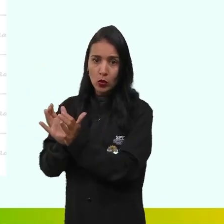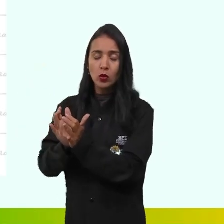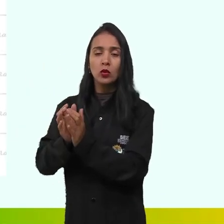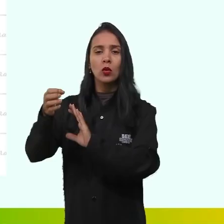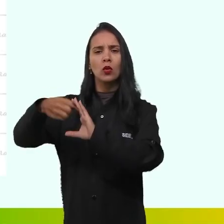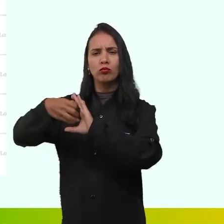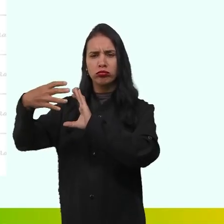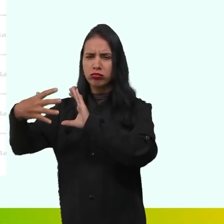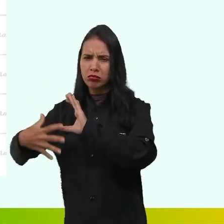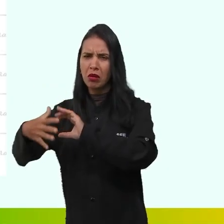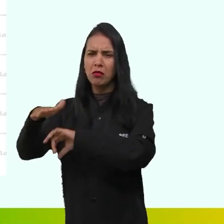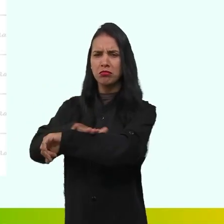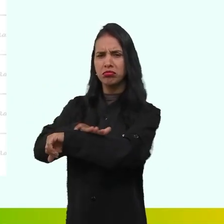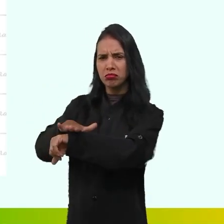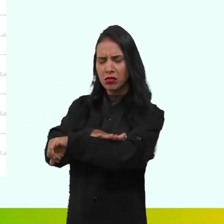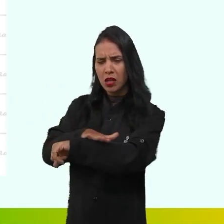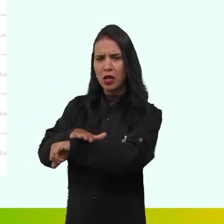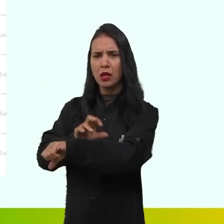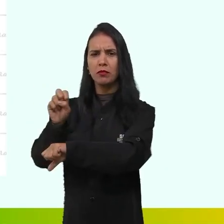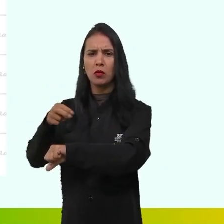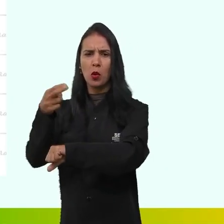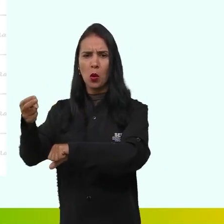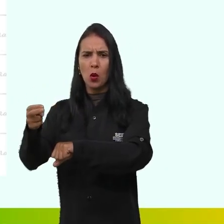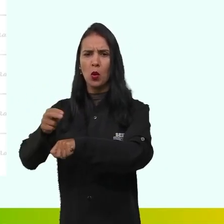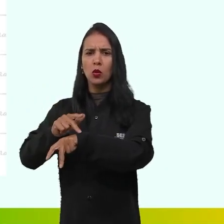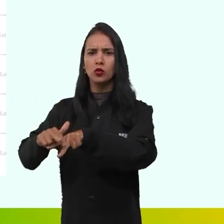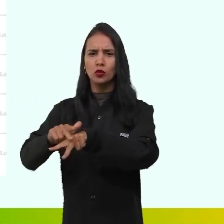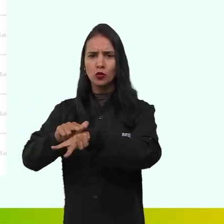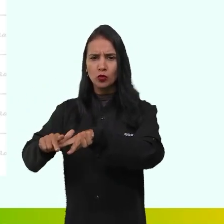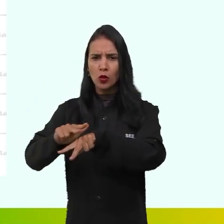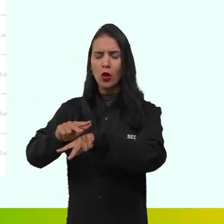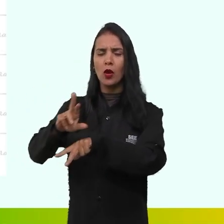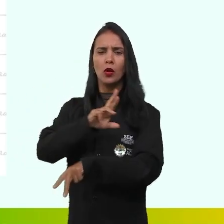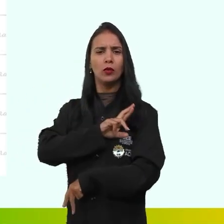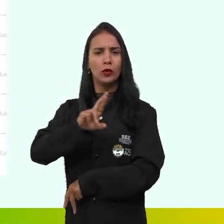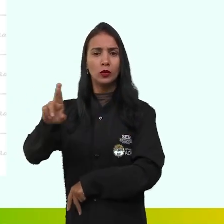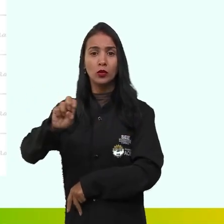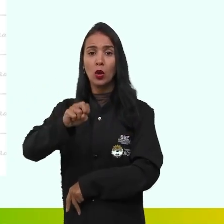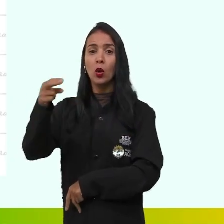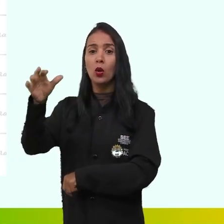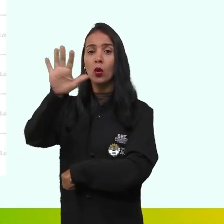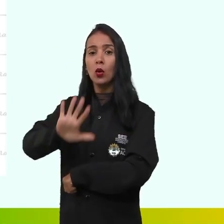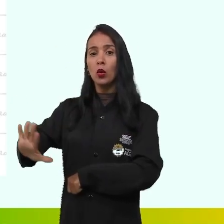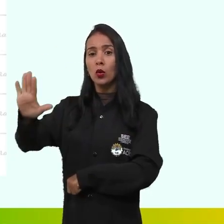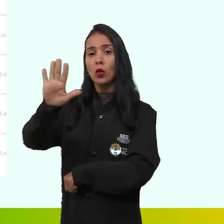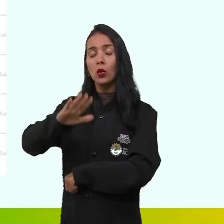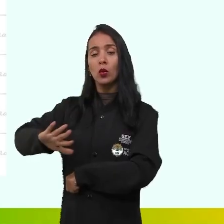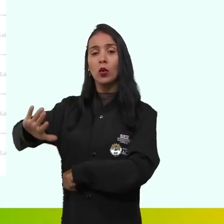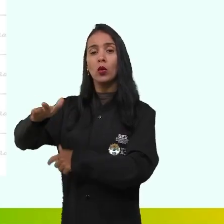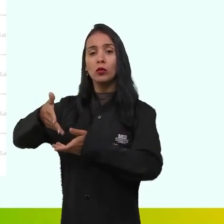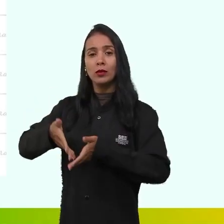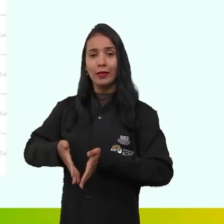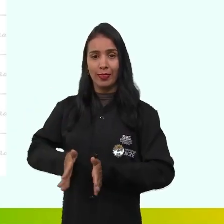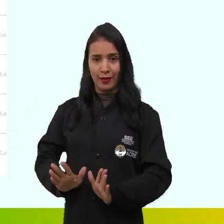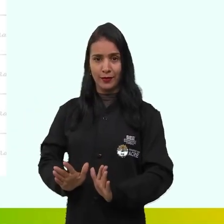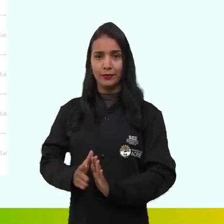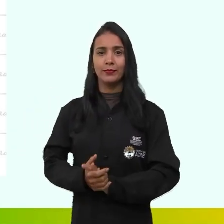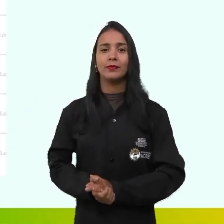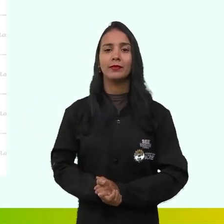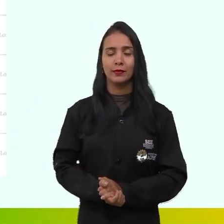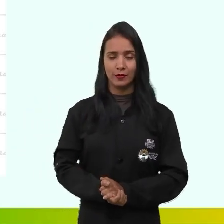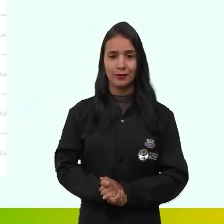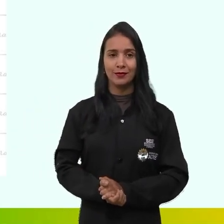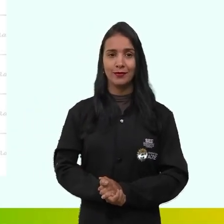étnicas, raciais, sexuais e de gênero, religião ou nacionalidade. Então, eu trouxe aí, inclusive,